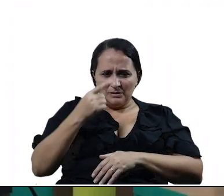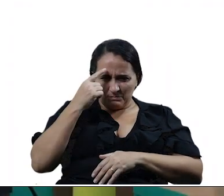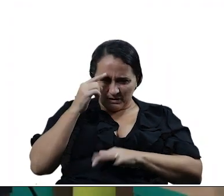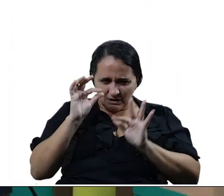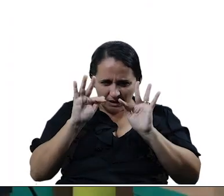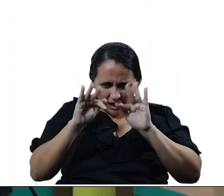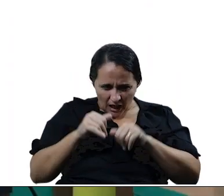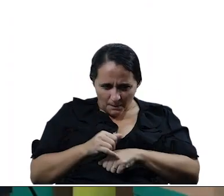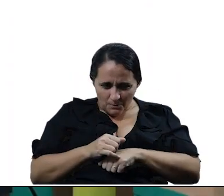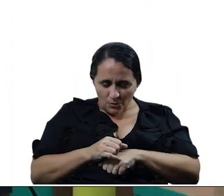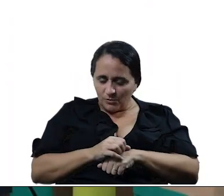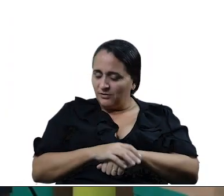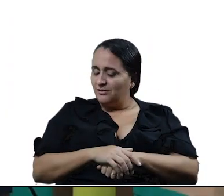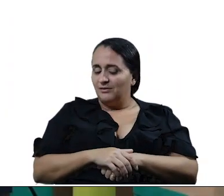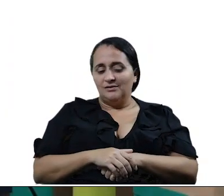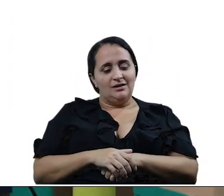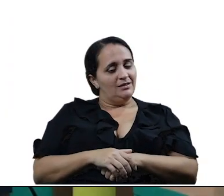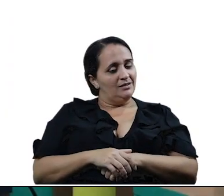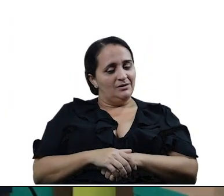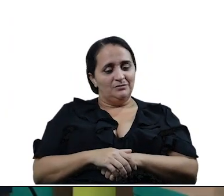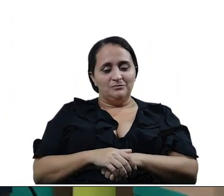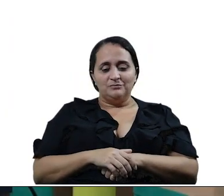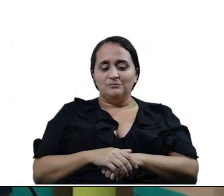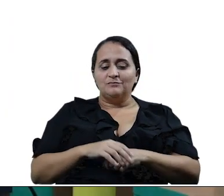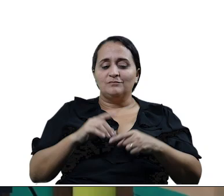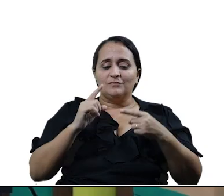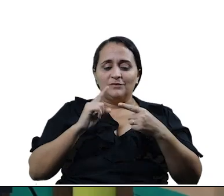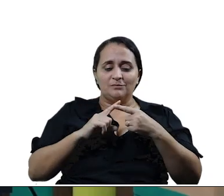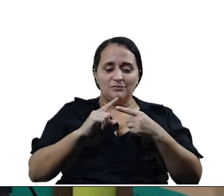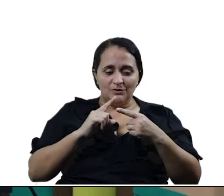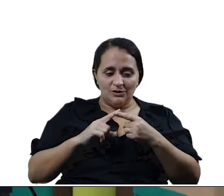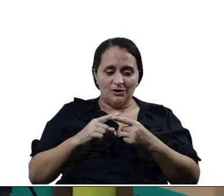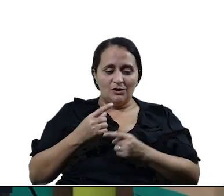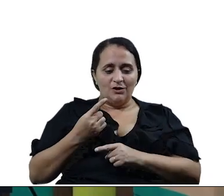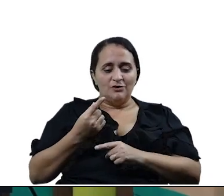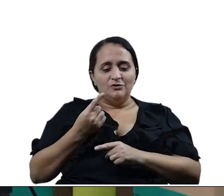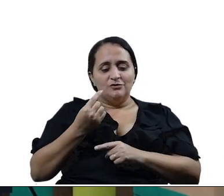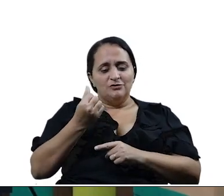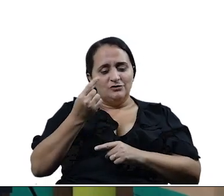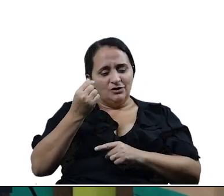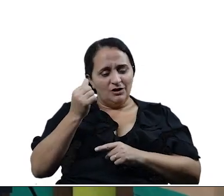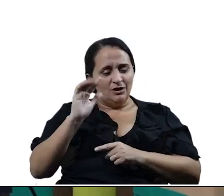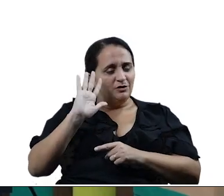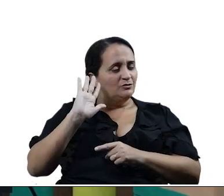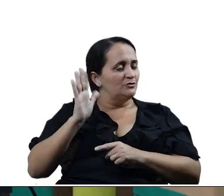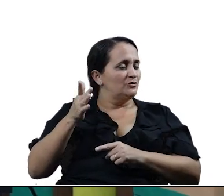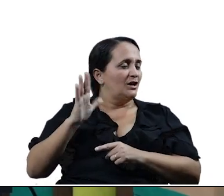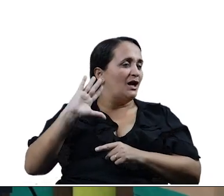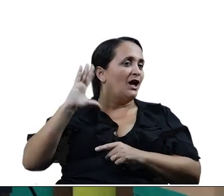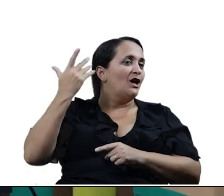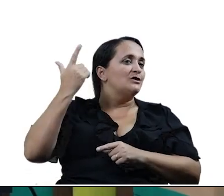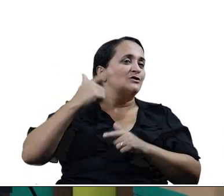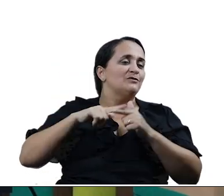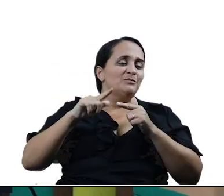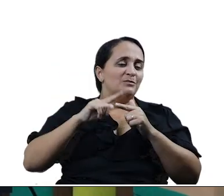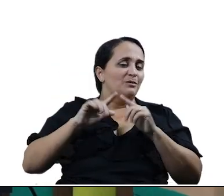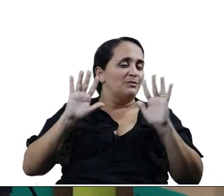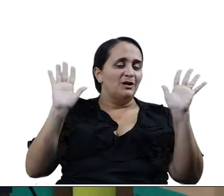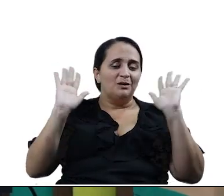né? Porque dinheiro vai trazer outro problema. Então, vamos adiante.